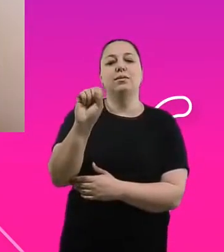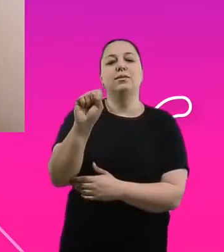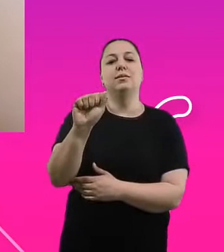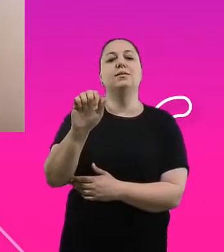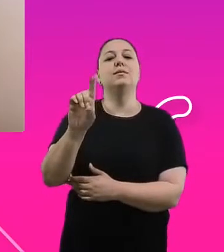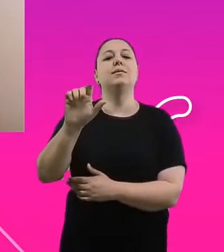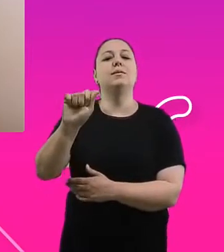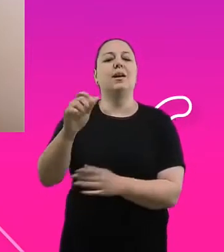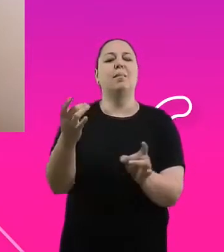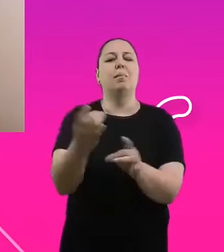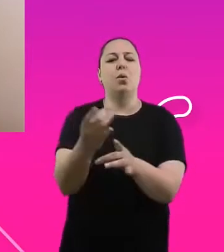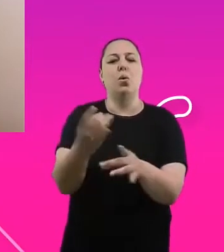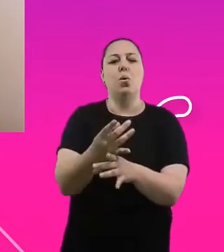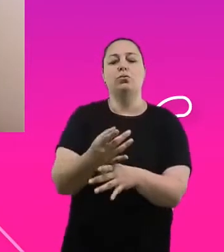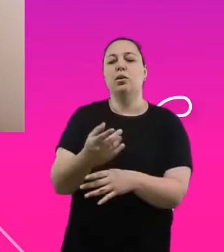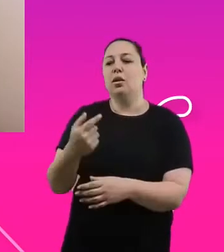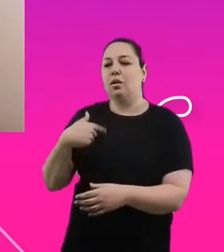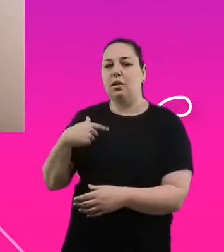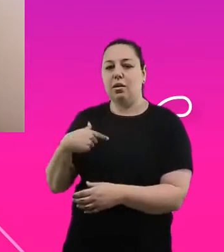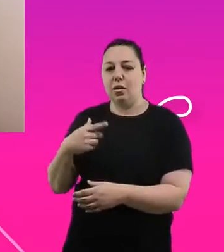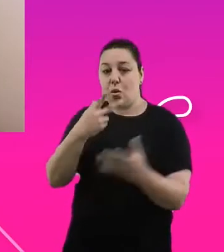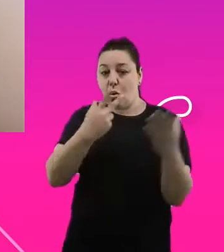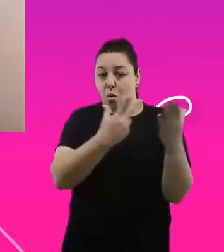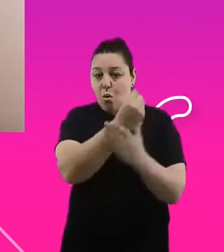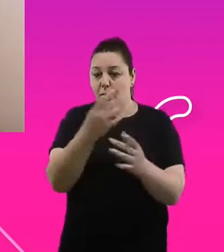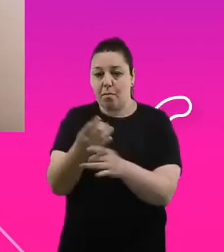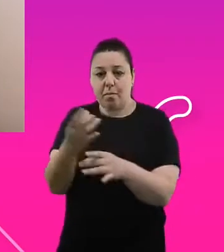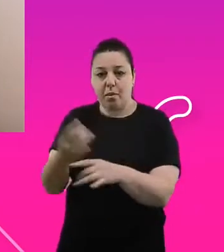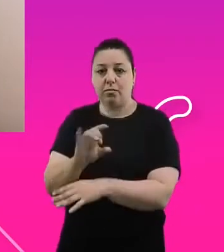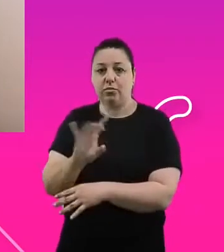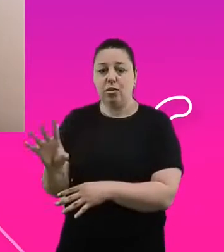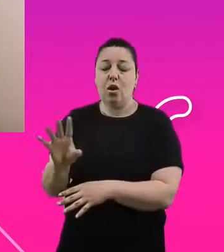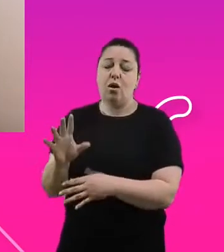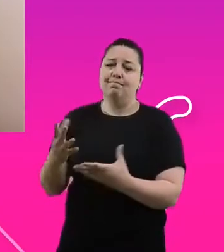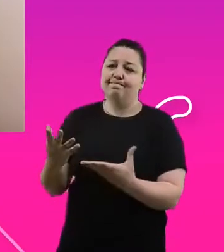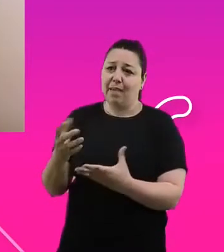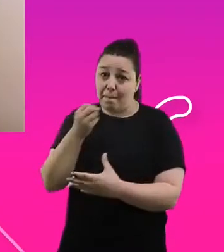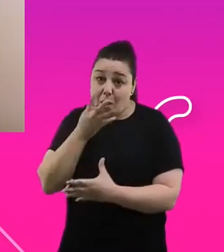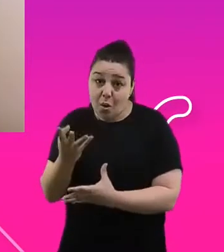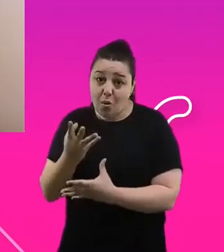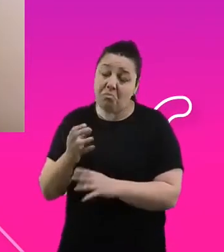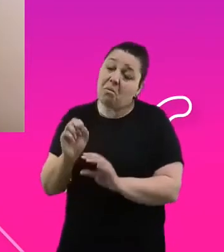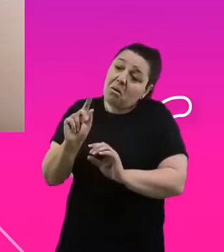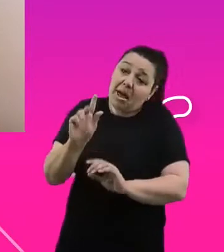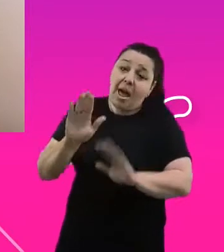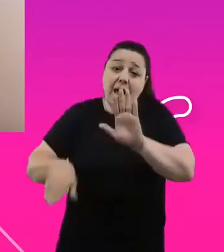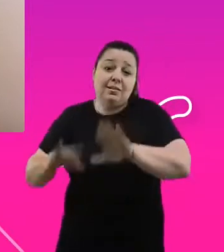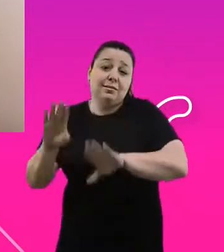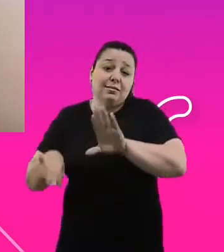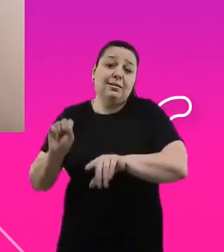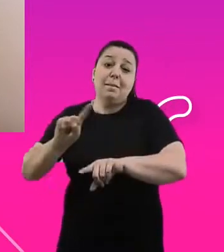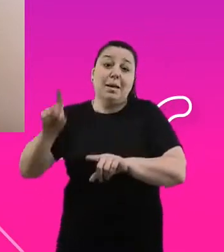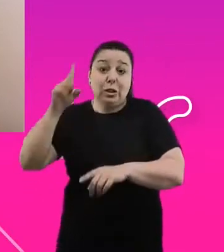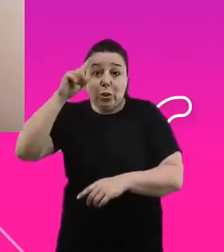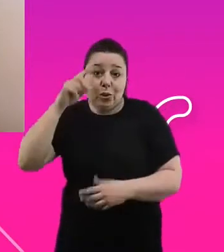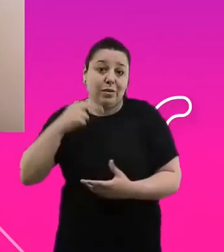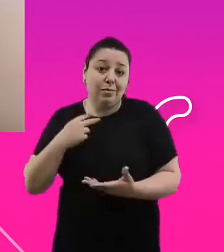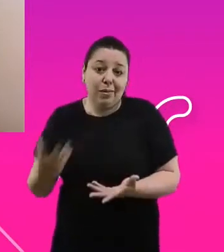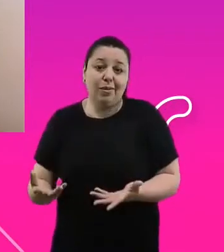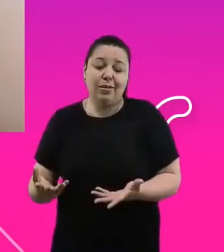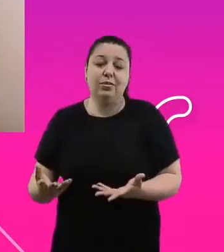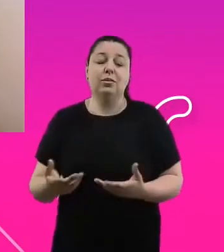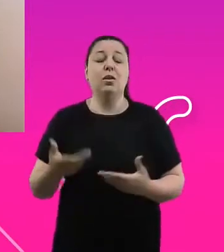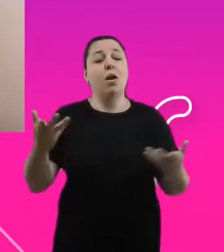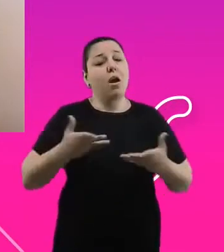começa a cuidar da gente nesse lugar? E uma das coisas mais fáceis de fazer isso é se dando tempo de pensar, a gente está